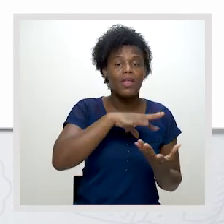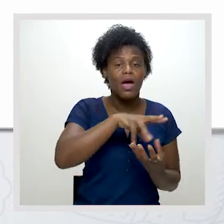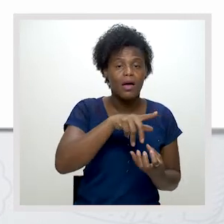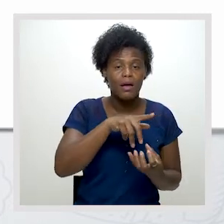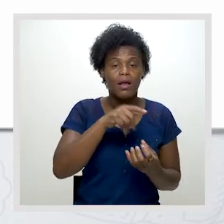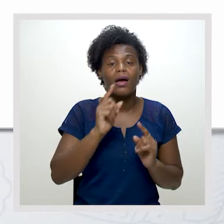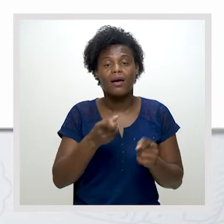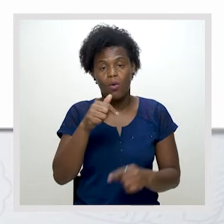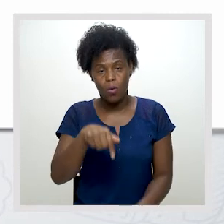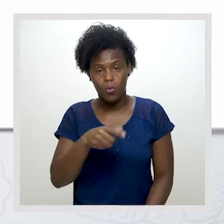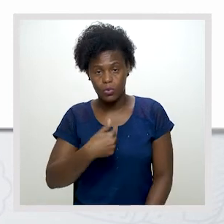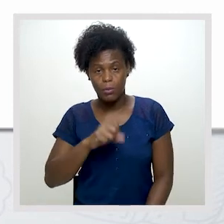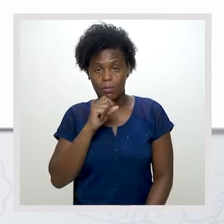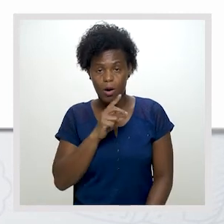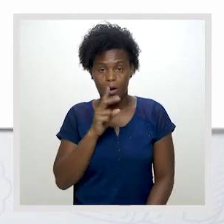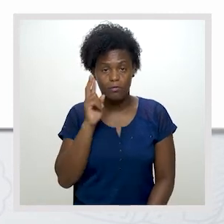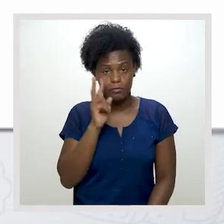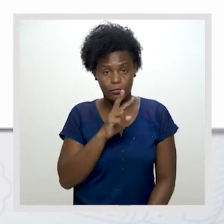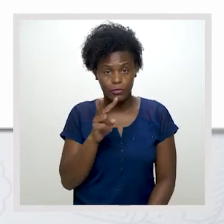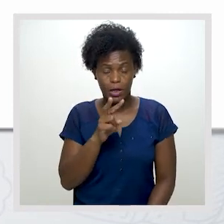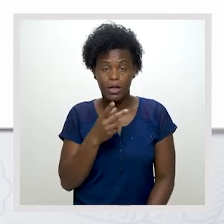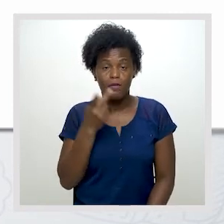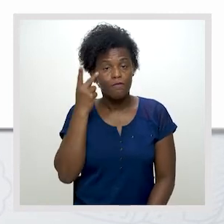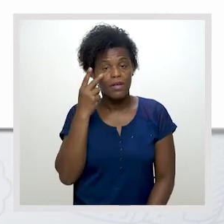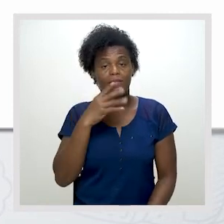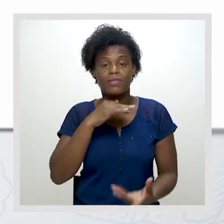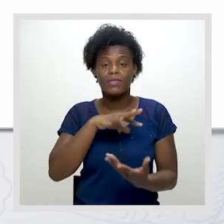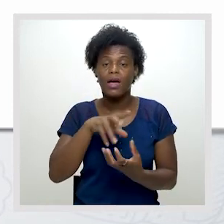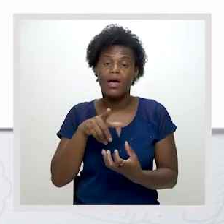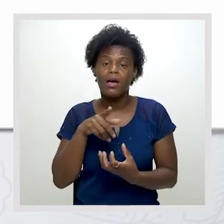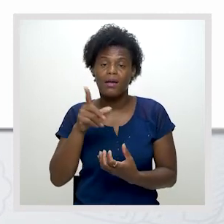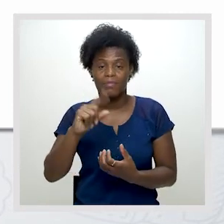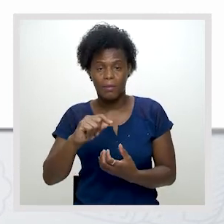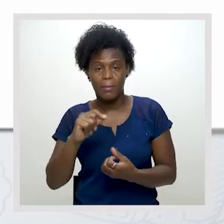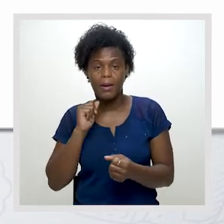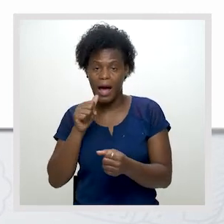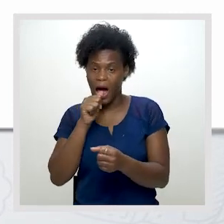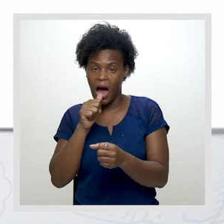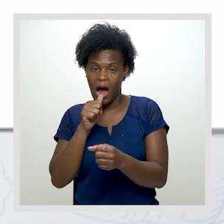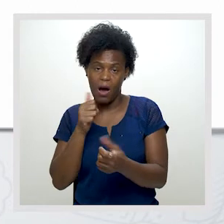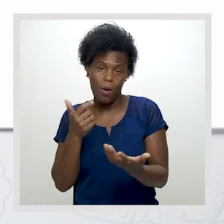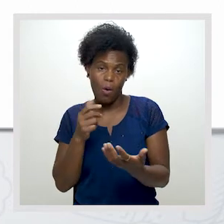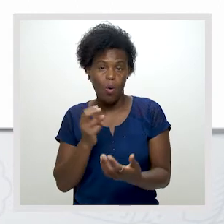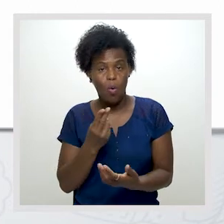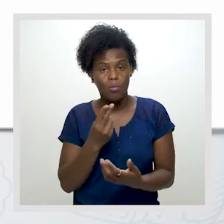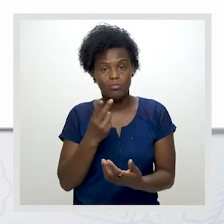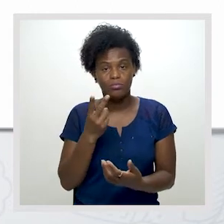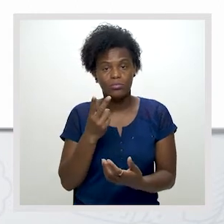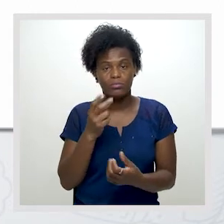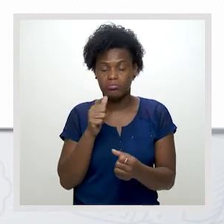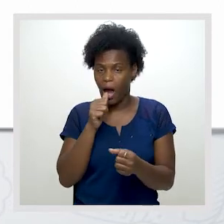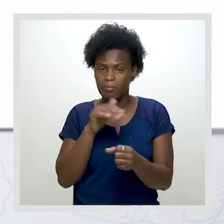que hoje podemos constatar tanto a vida na Terra como na água ou nos